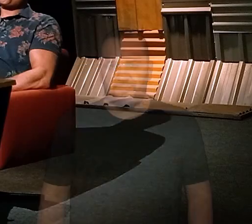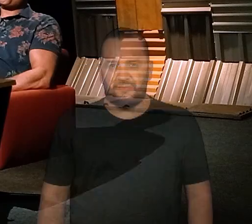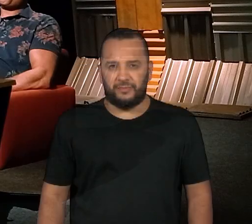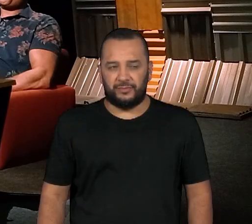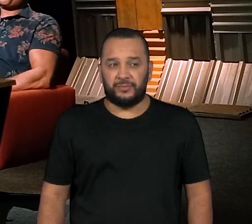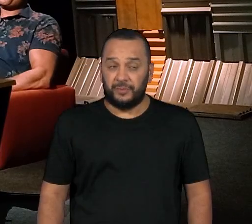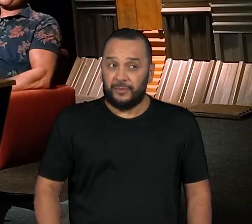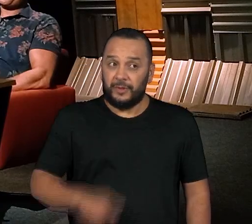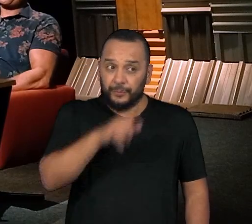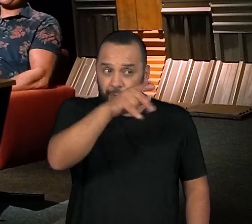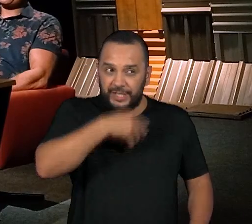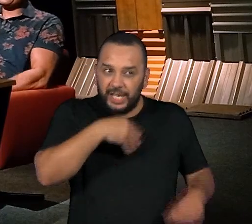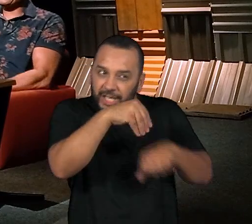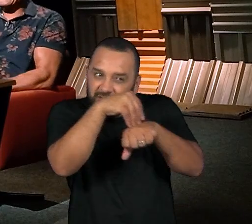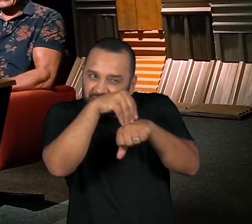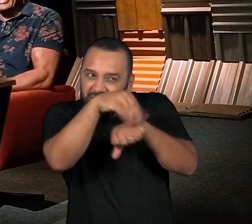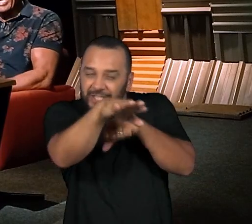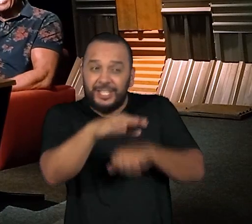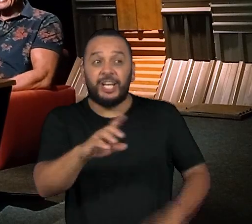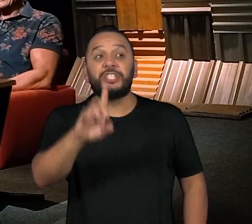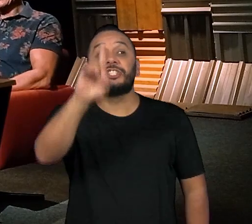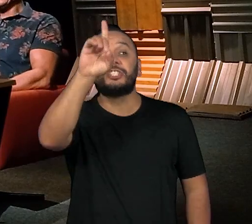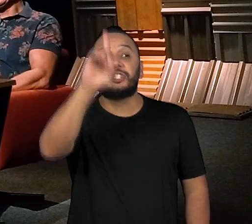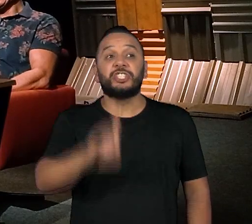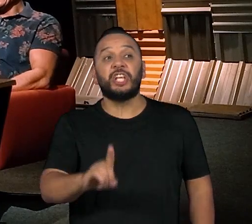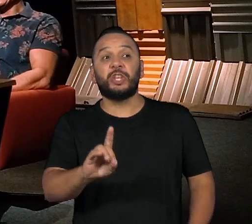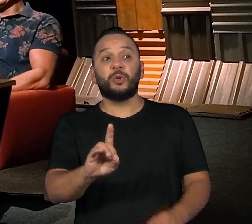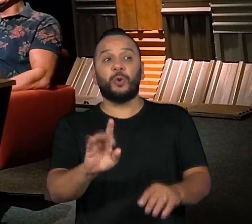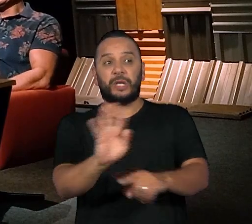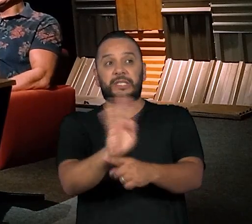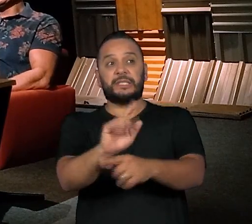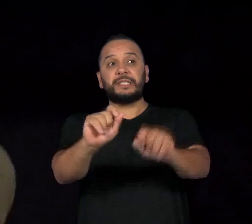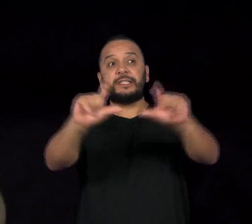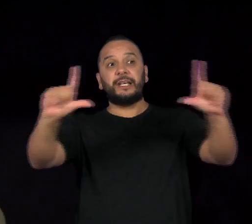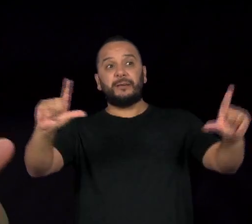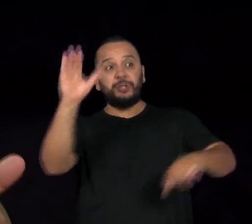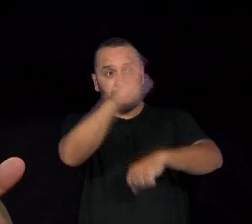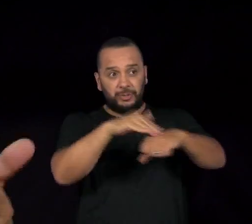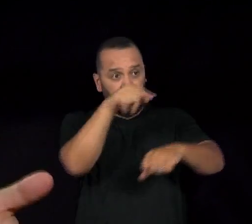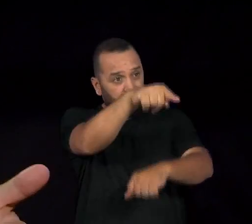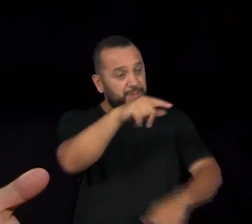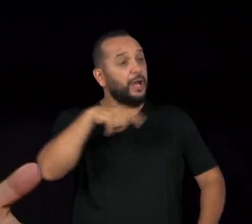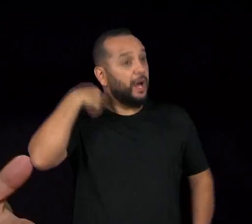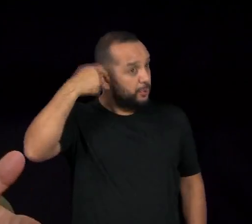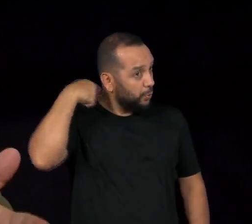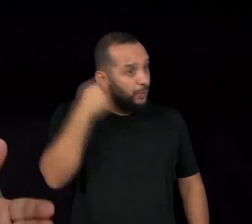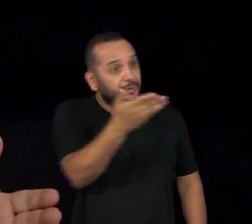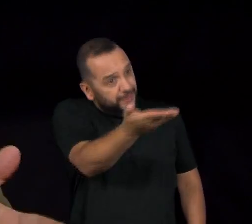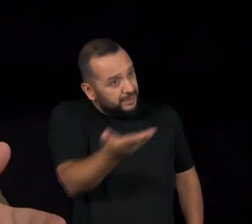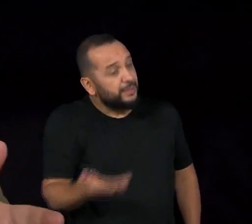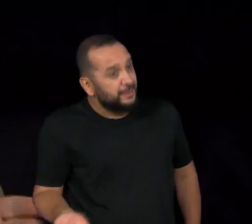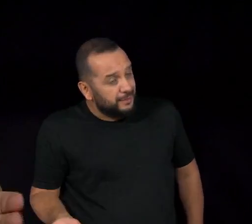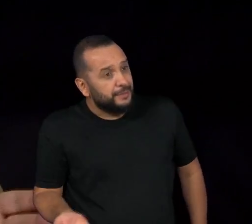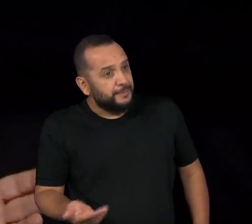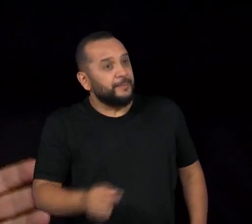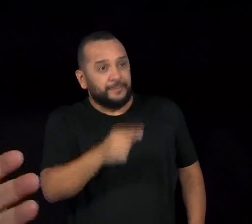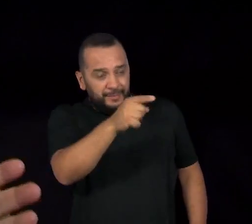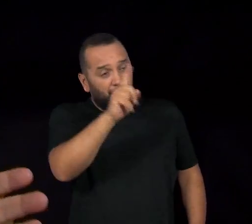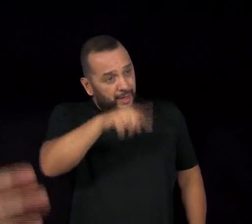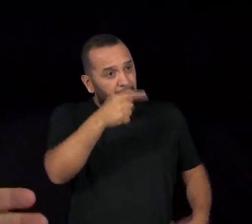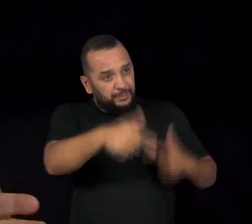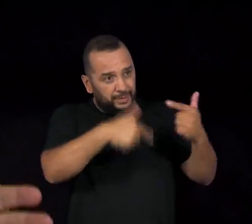Tá dando uma dica já para os diretores que estão assistindo o programa, né? E tá falando como um ator. Isso para você é uma